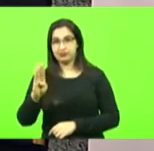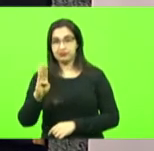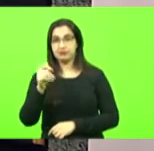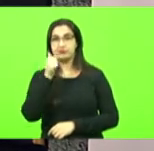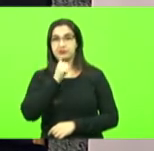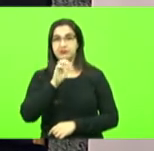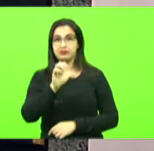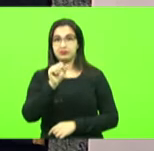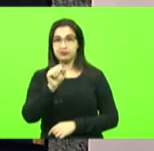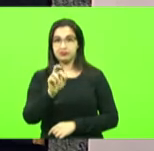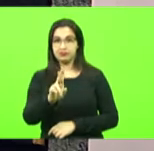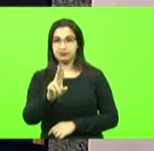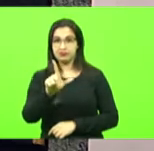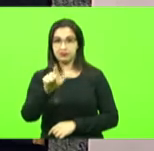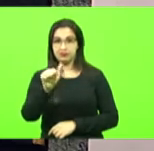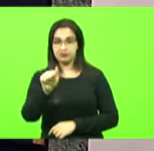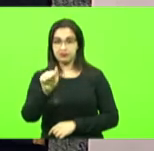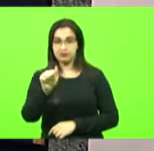Oliveira Guimarães.